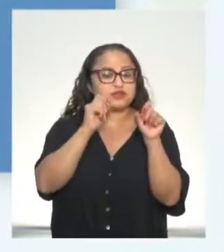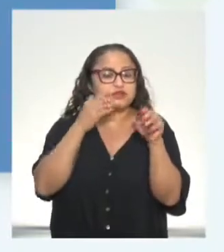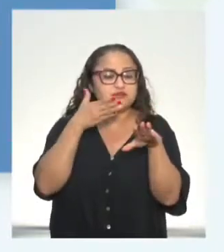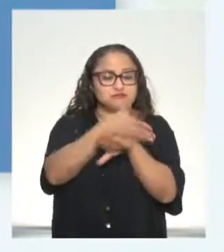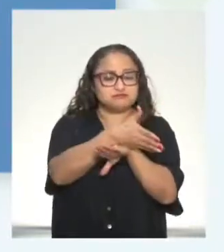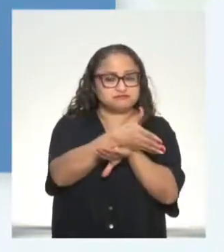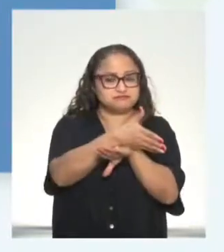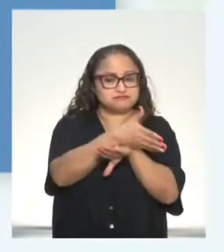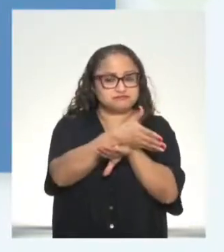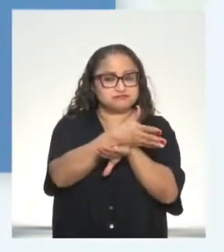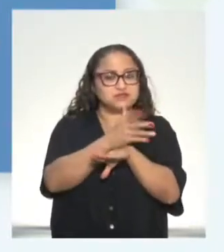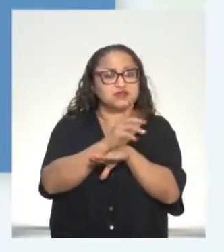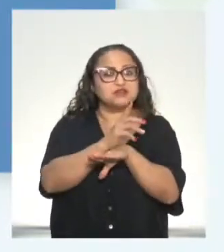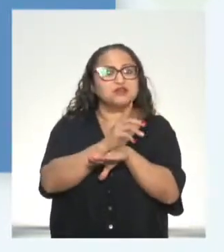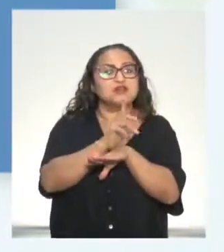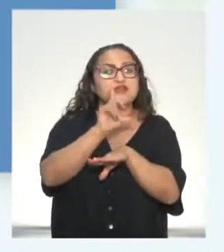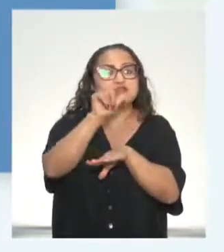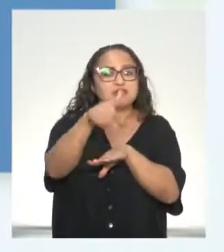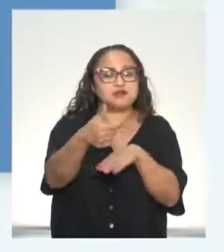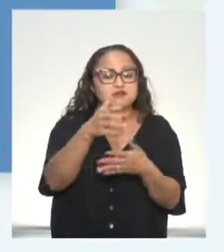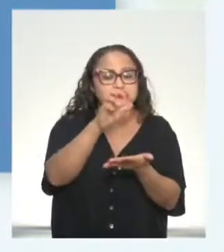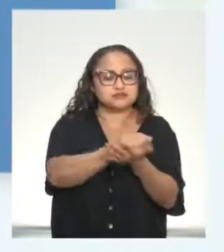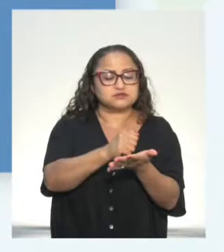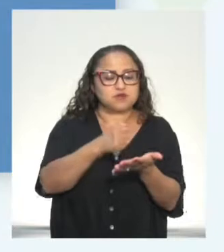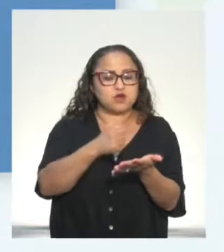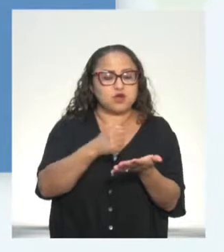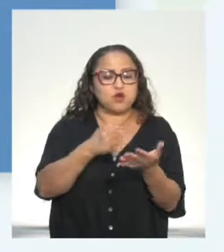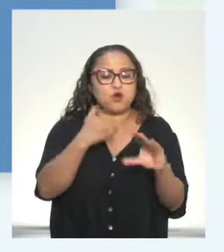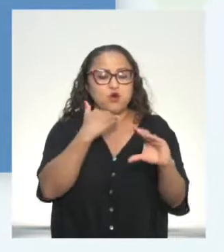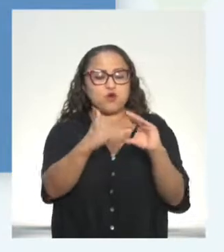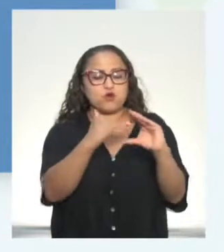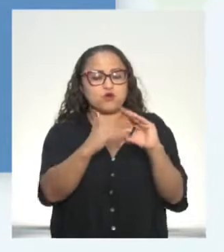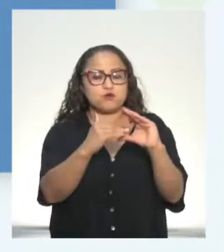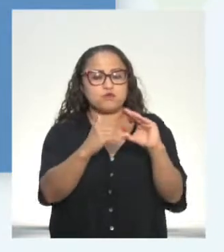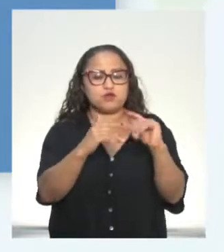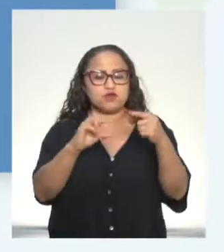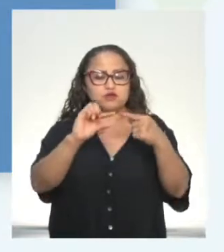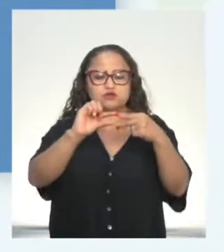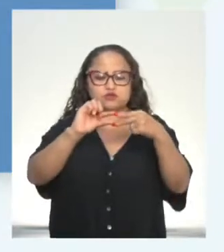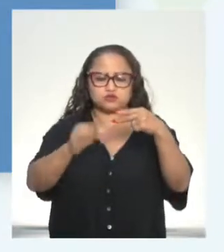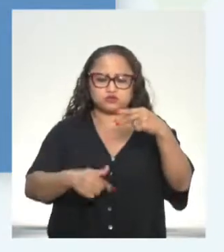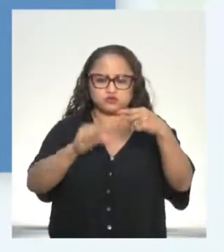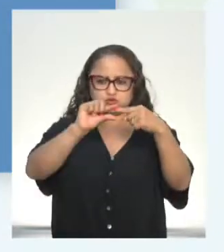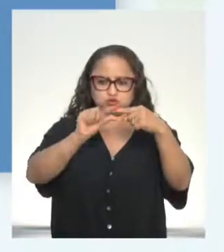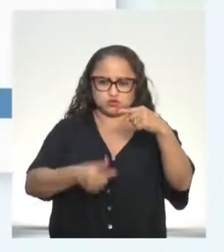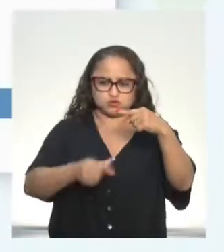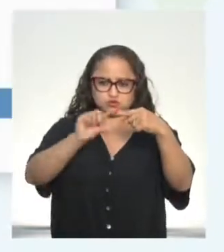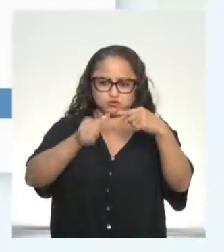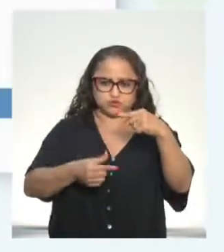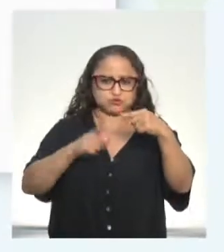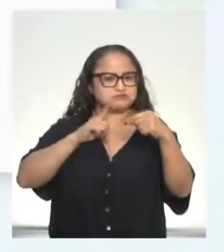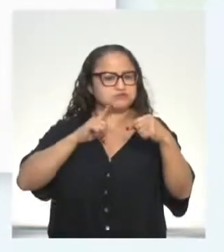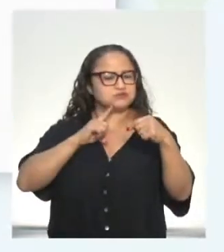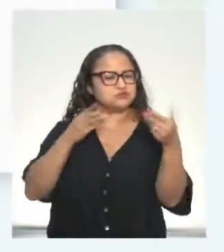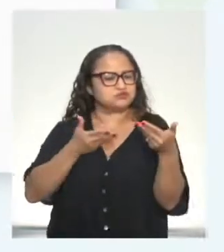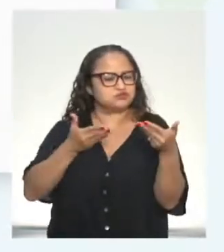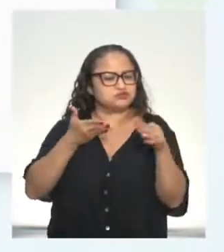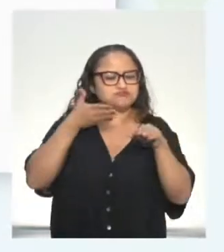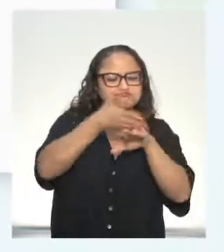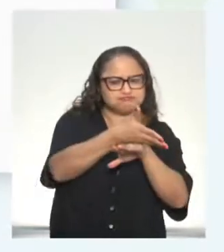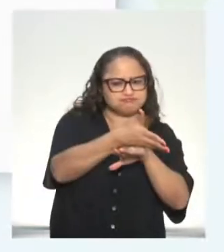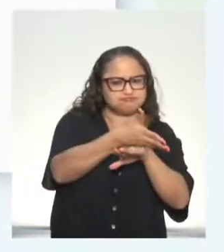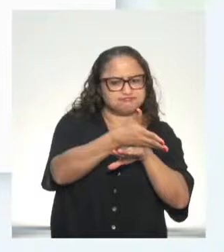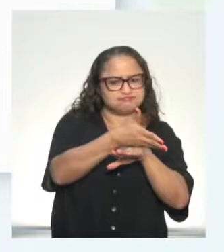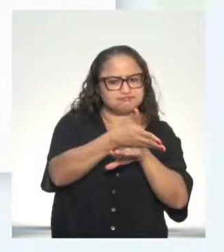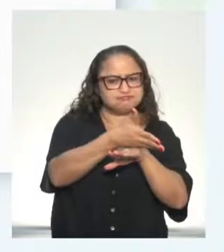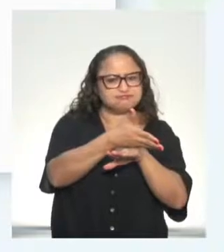entrar. E quando eu fiz a minha inscrição, eu fiz com um e-mail do Google mesmo. Então, é aqui que eu vou entrar. Eu